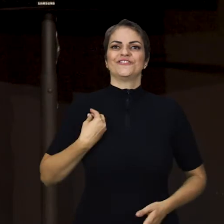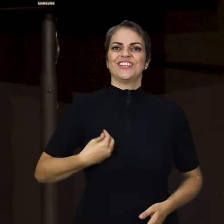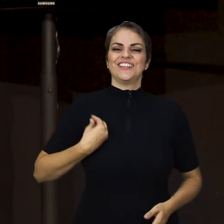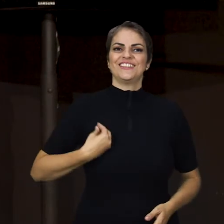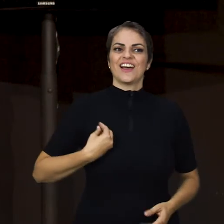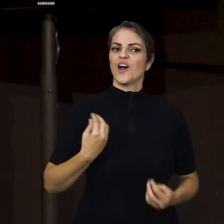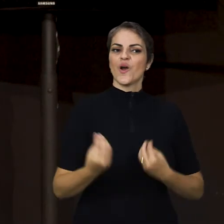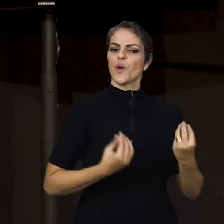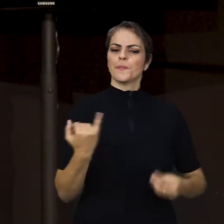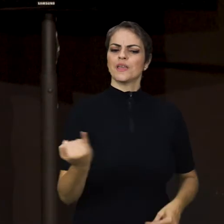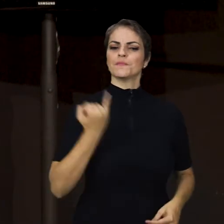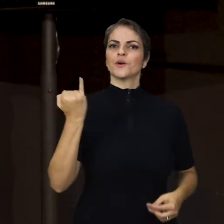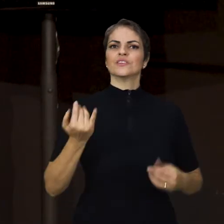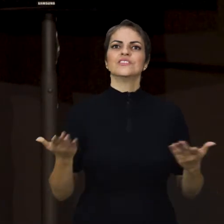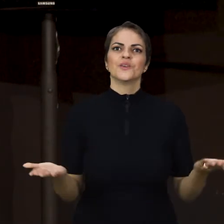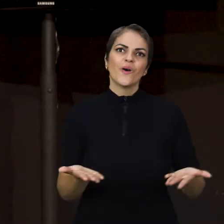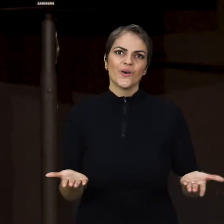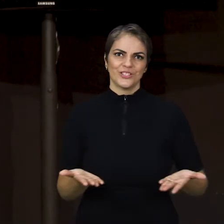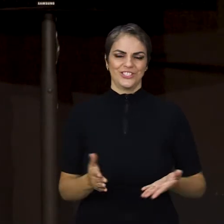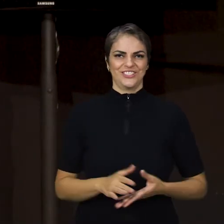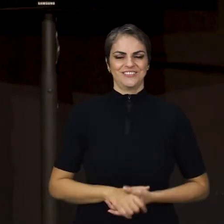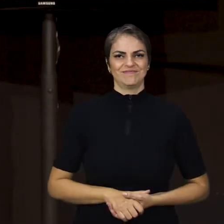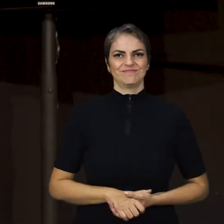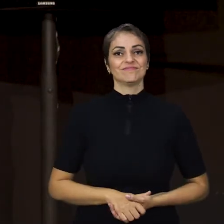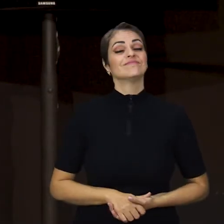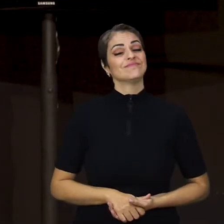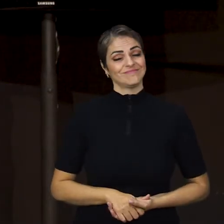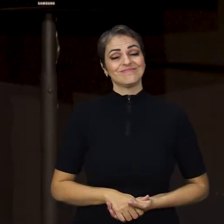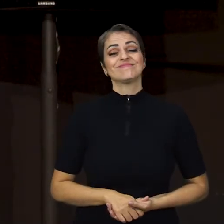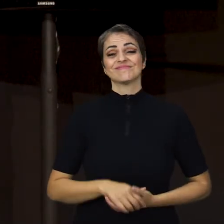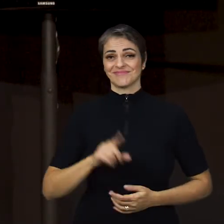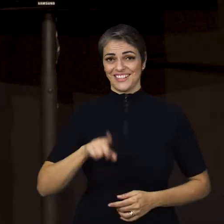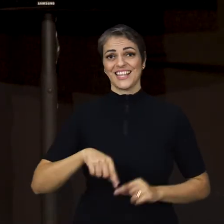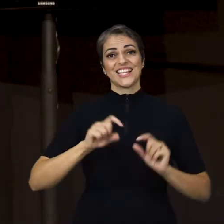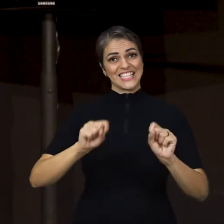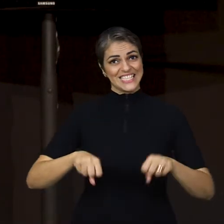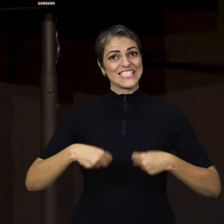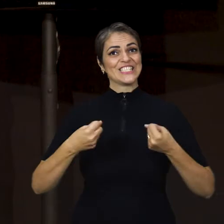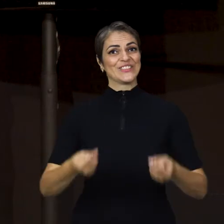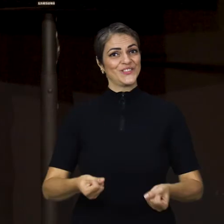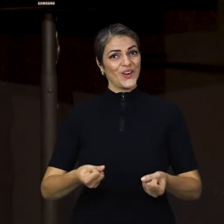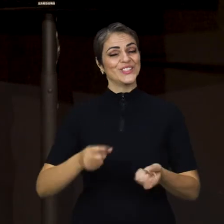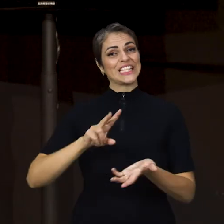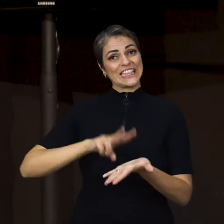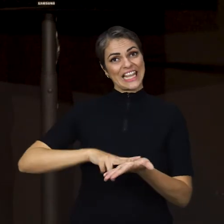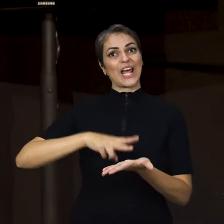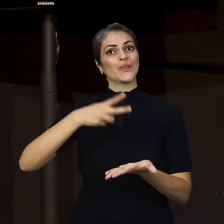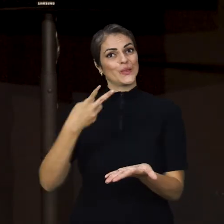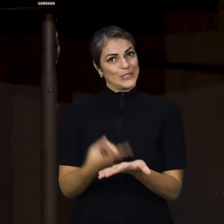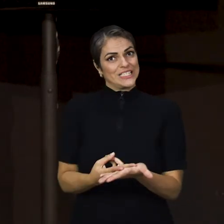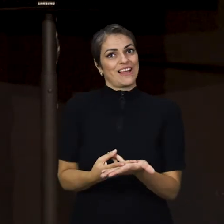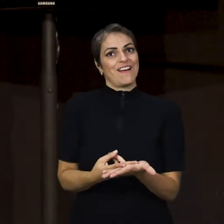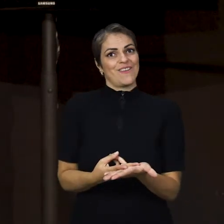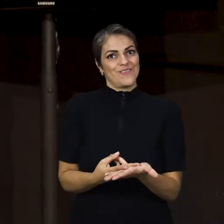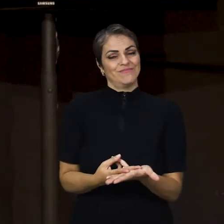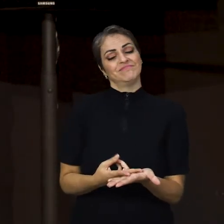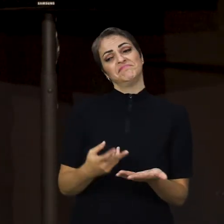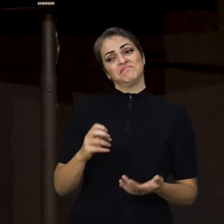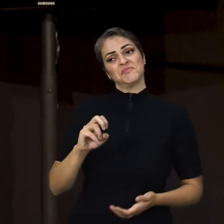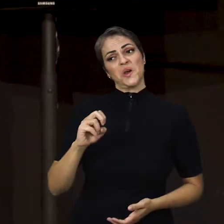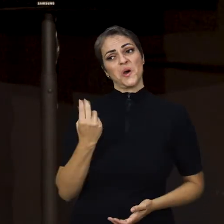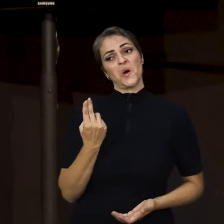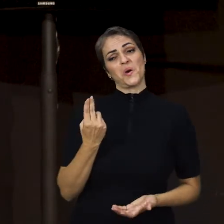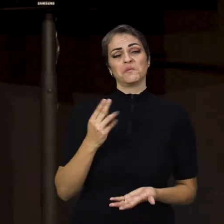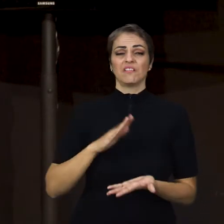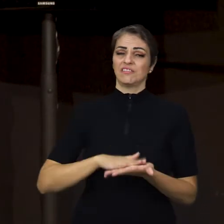importantes para nós nos nossos dias. Então, é um esforço de tradução, podemos dizer assim, ou de interpretação